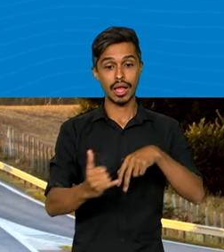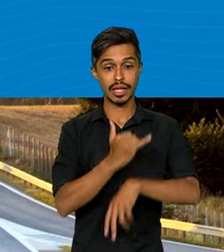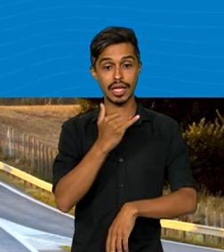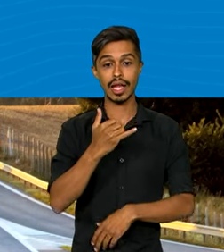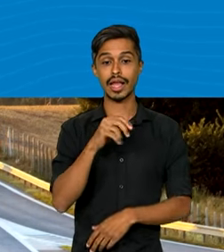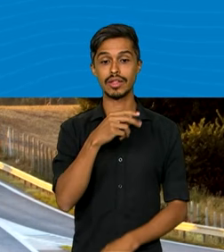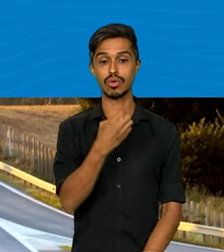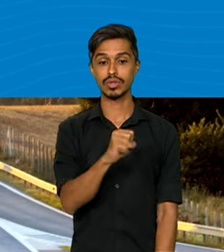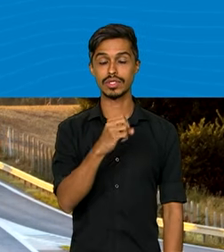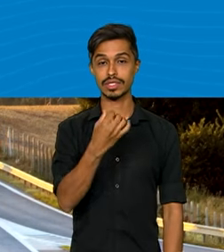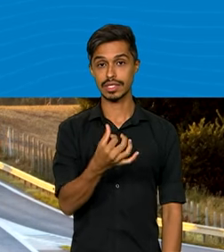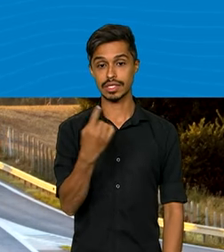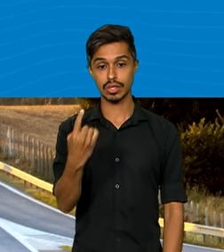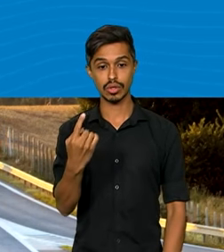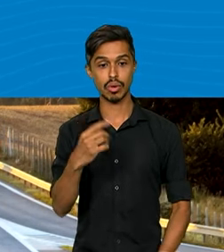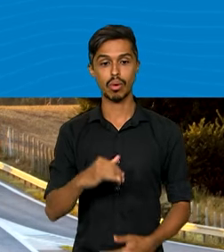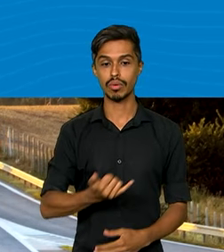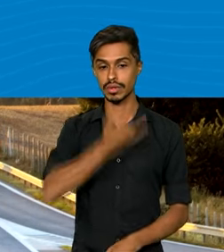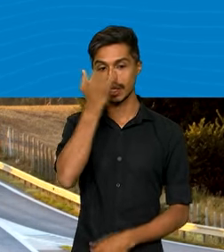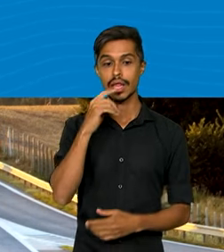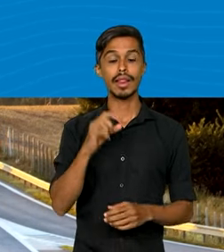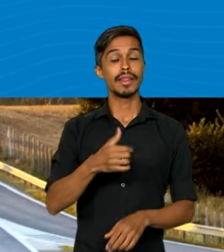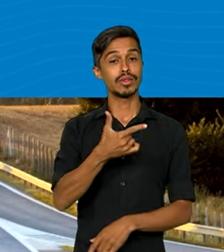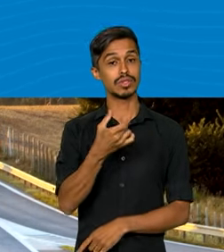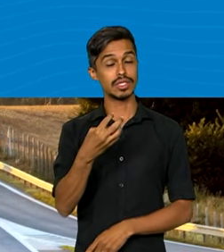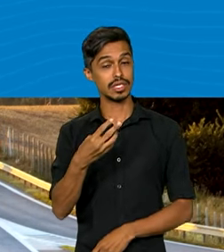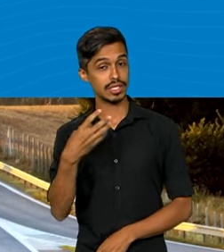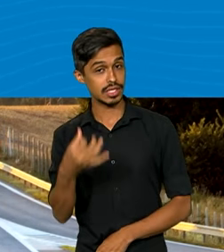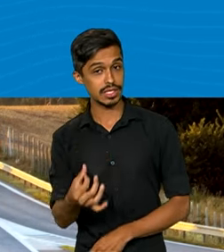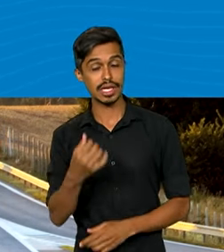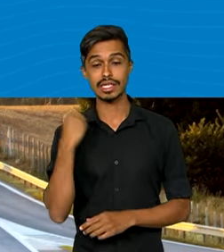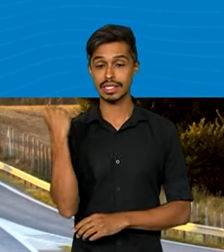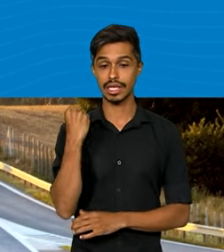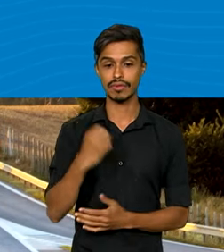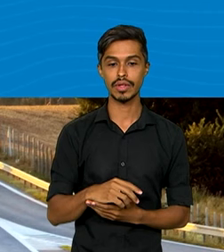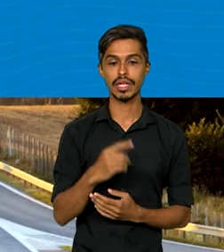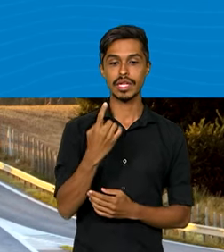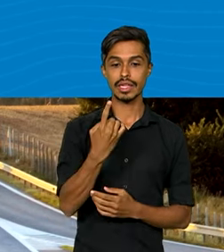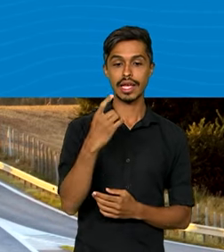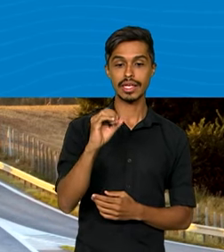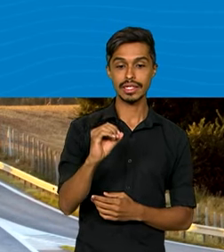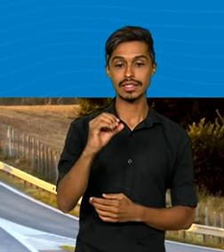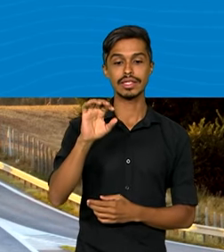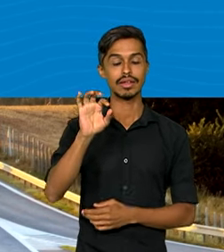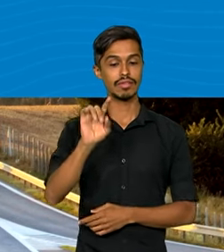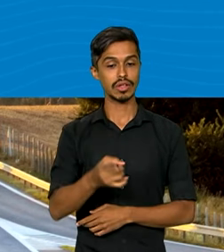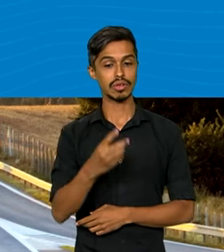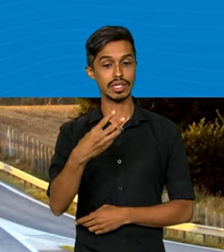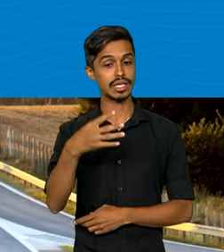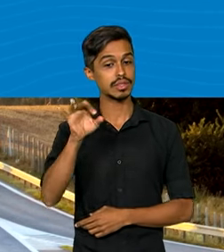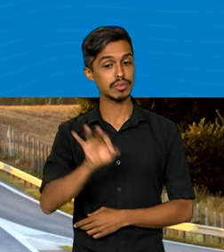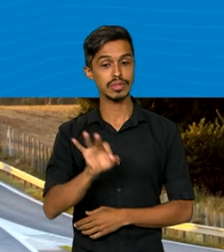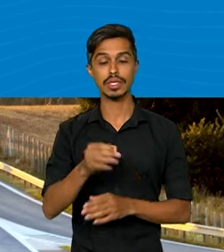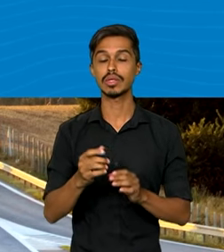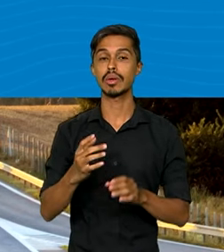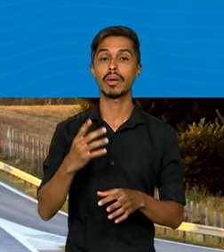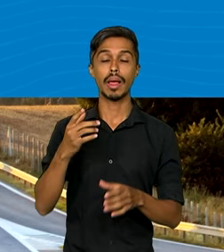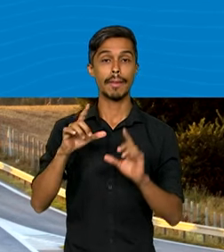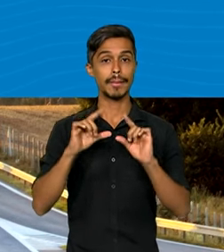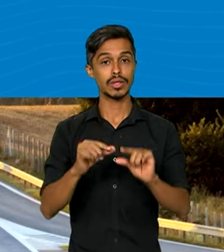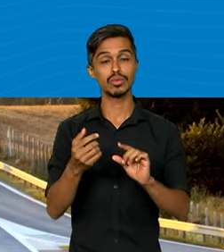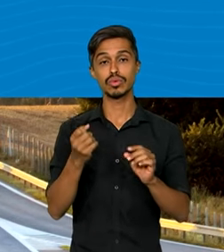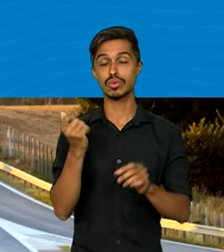acidentes, 236 foram graves, 10,3% a menos do que o registrado em 12 de outubro.